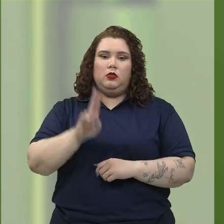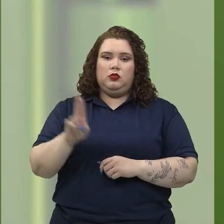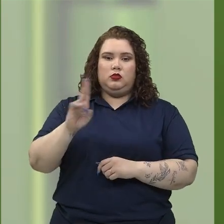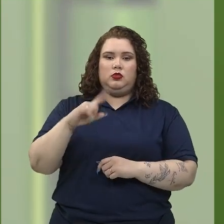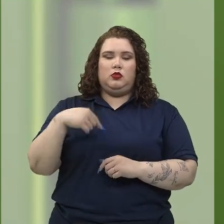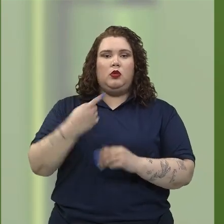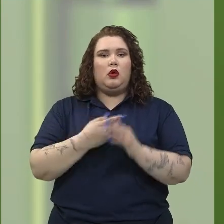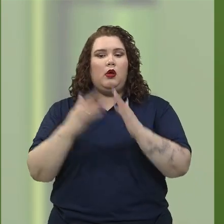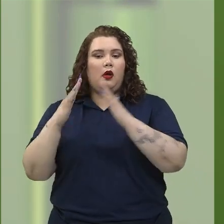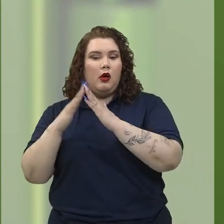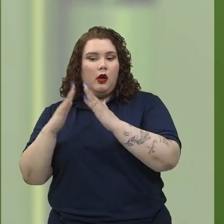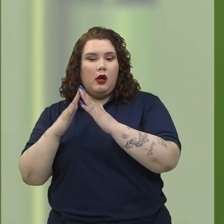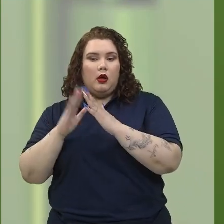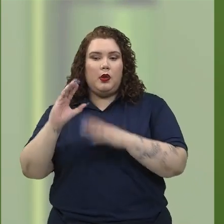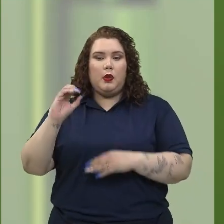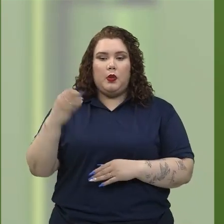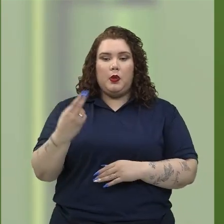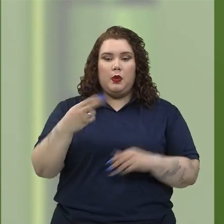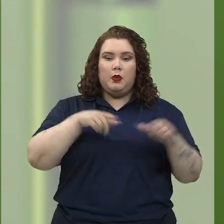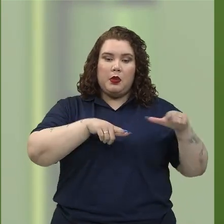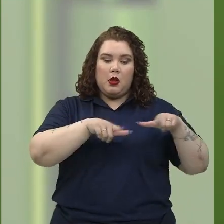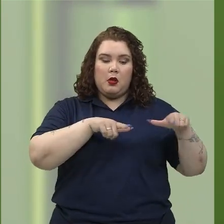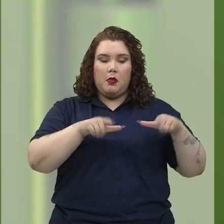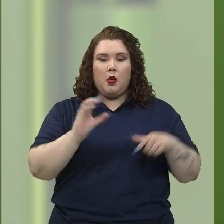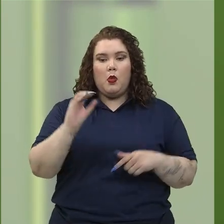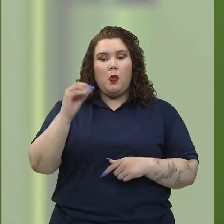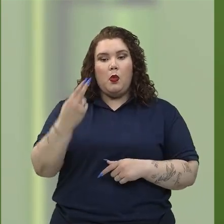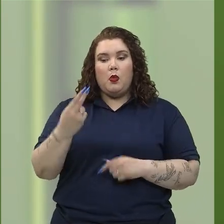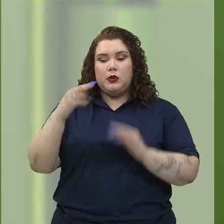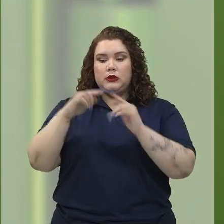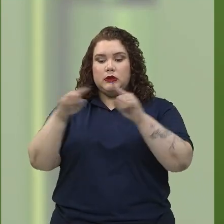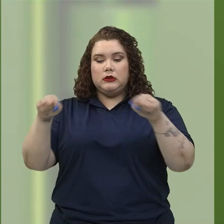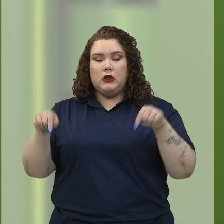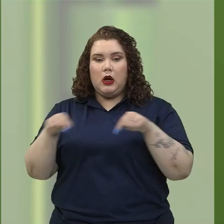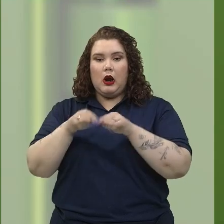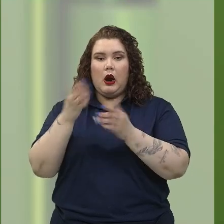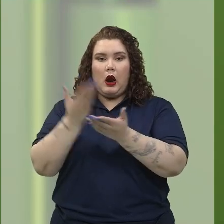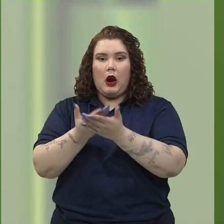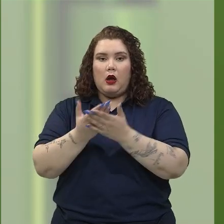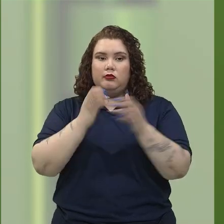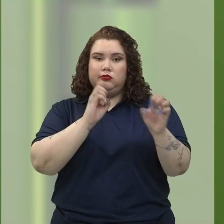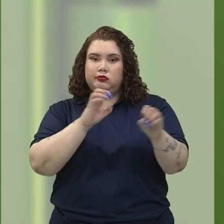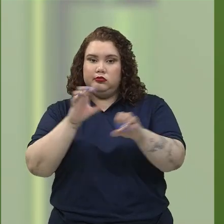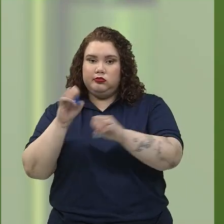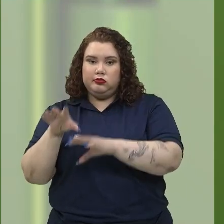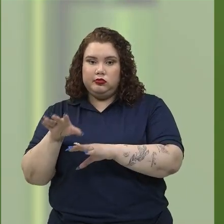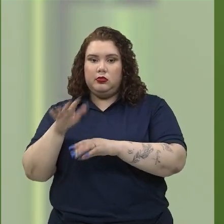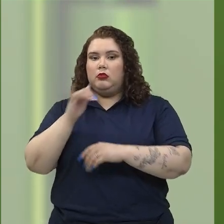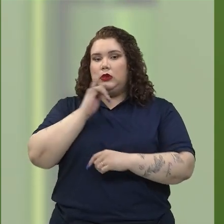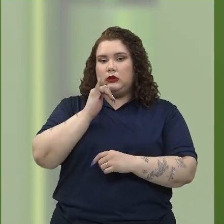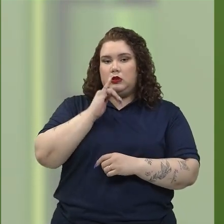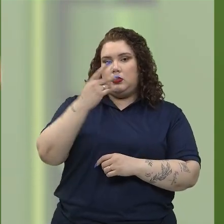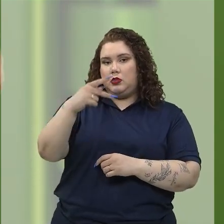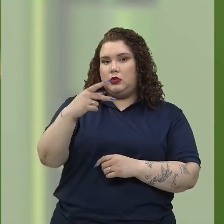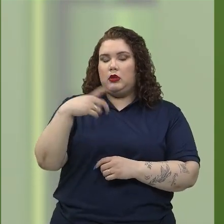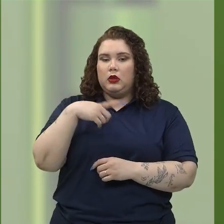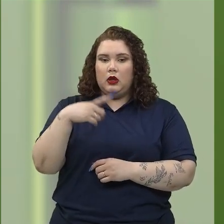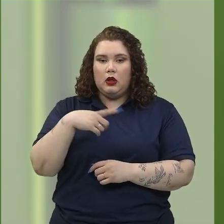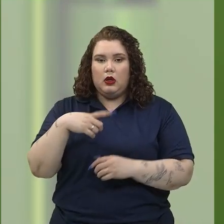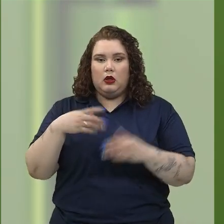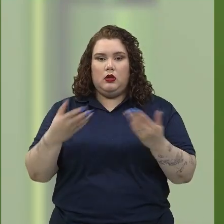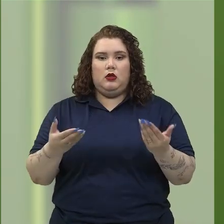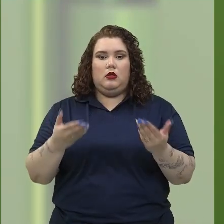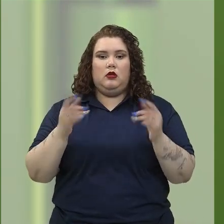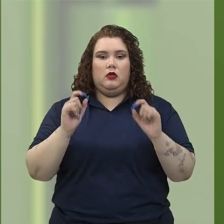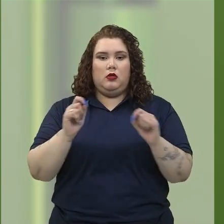nossa residência, ou no trabalho, ou na sala de aula, né? Você aí tem receptores na sua sala aí, por exemplo, tem aí